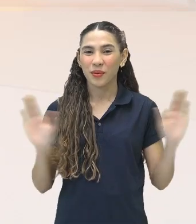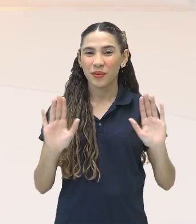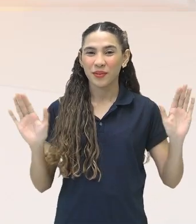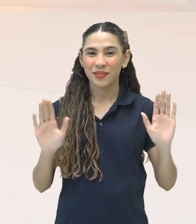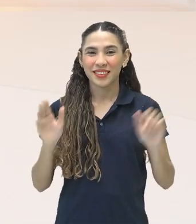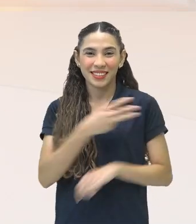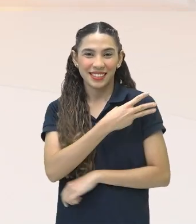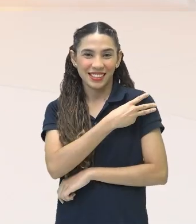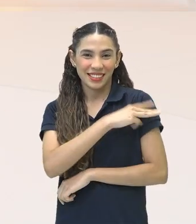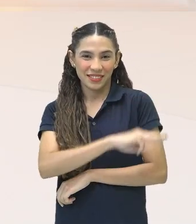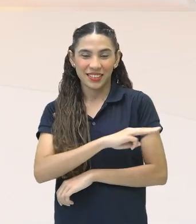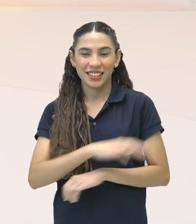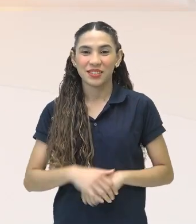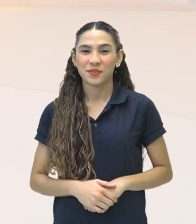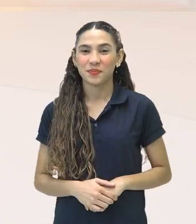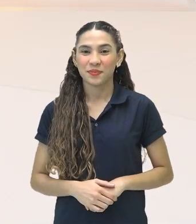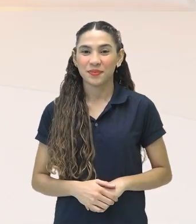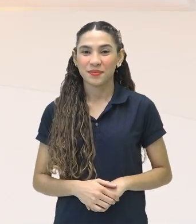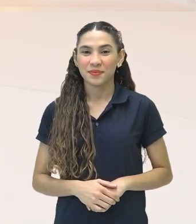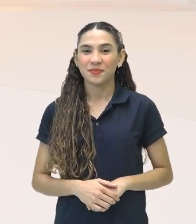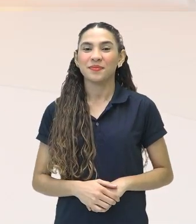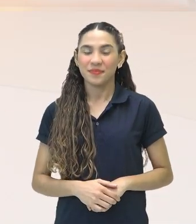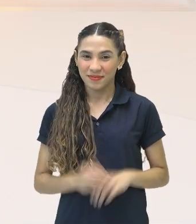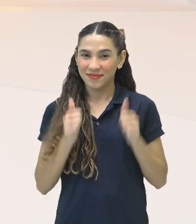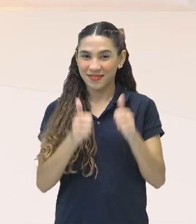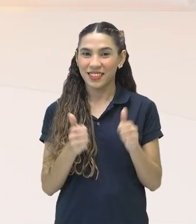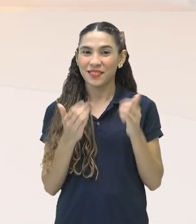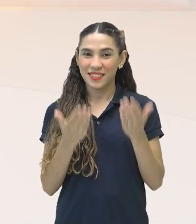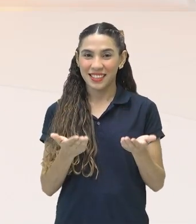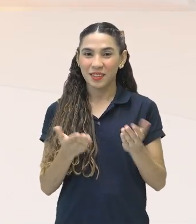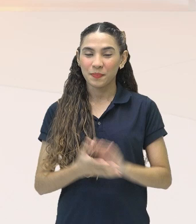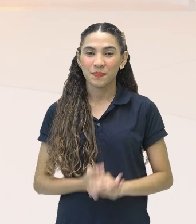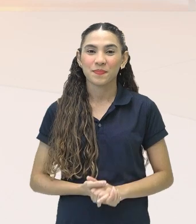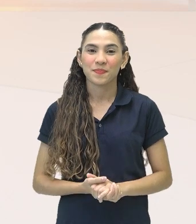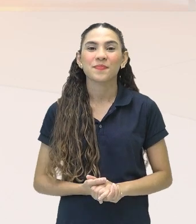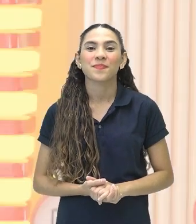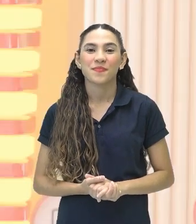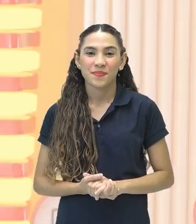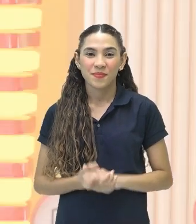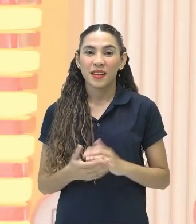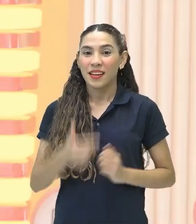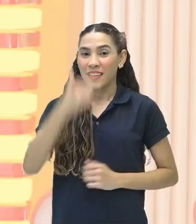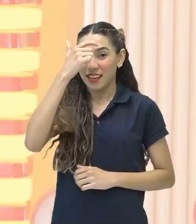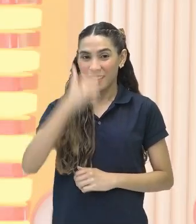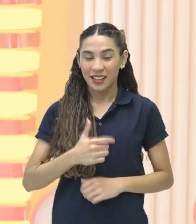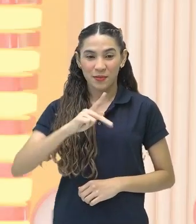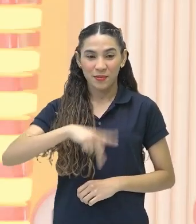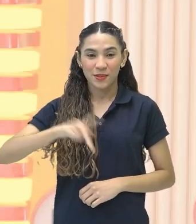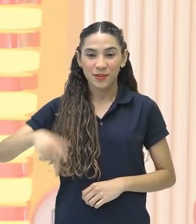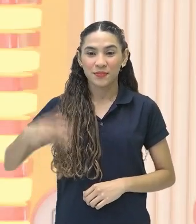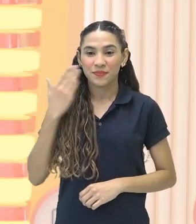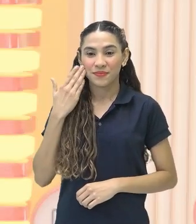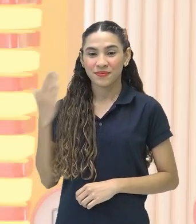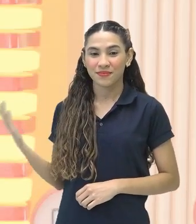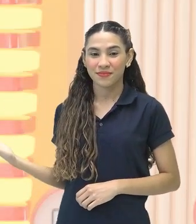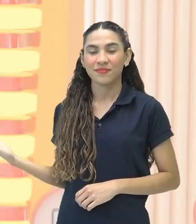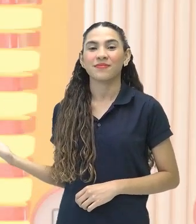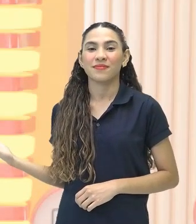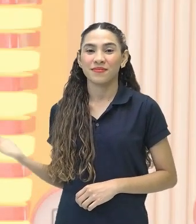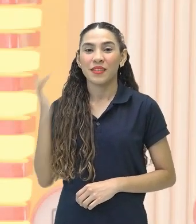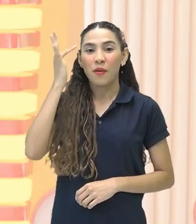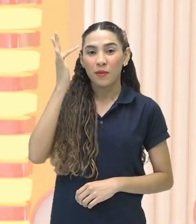Olá, terceira série do ensino médio. Tudo bem com vocês? Eu sou o professor Rosângelo Assis,